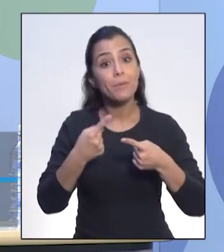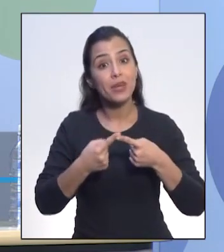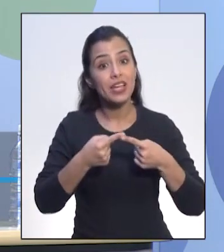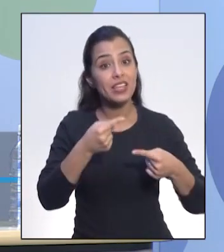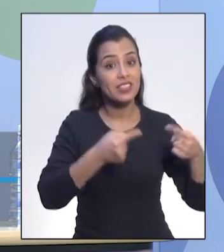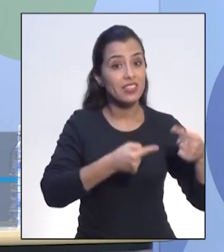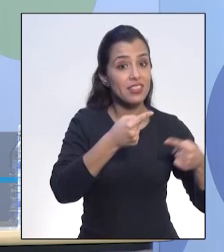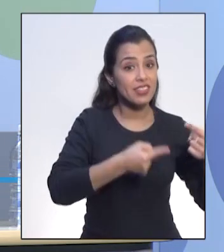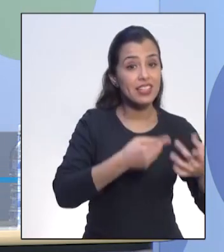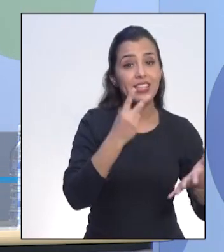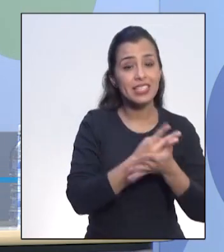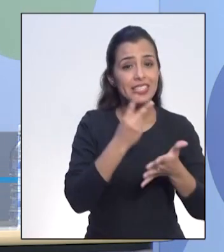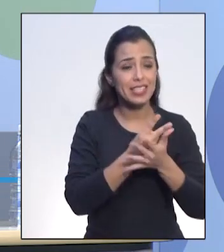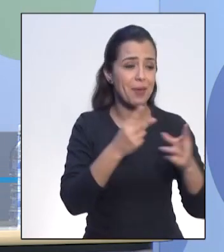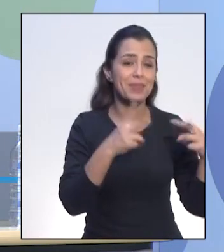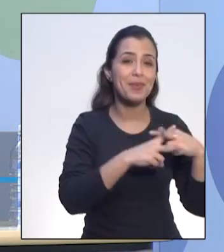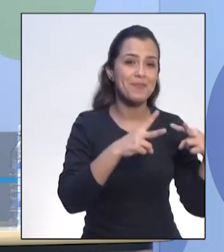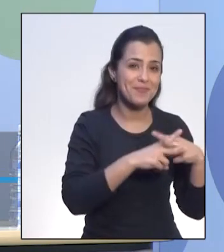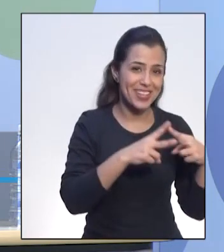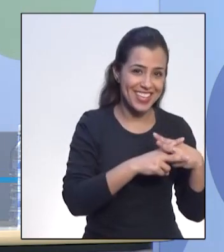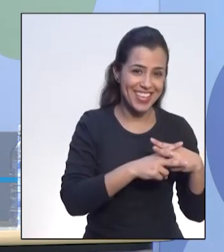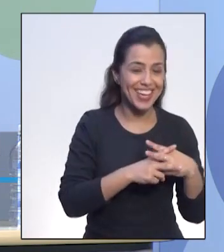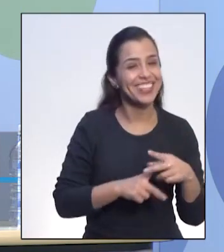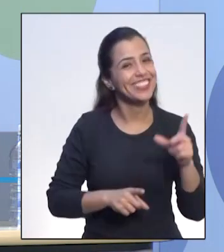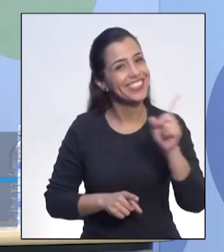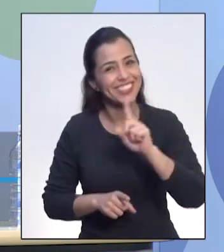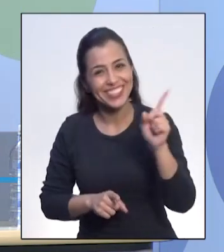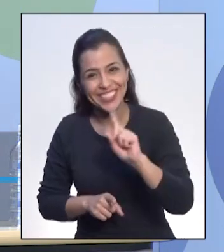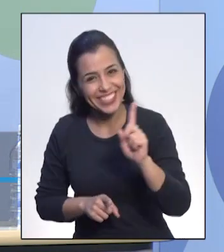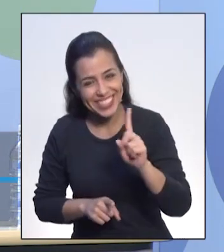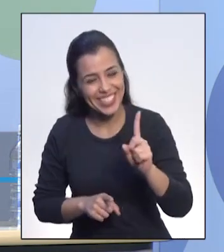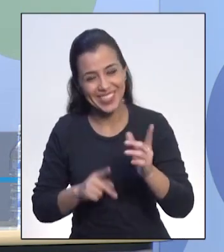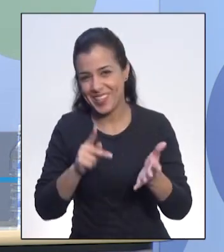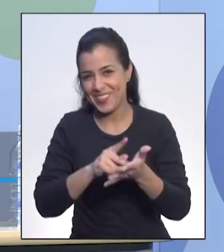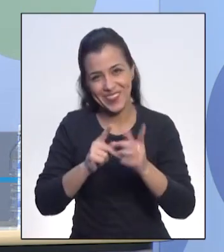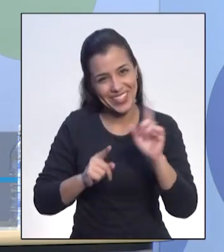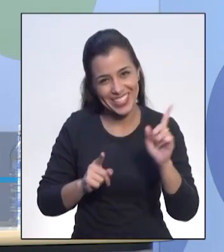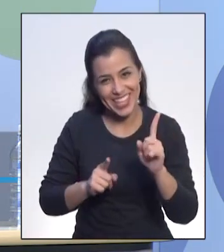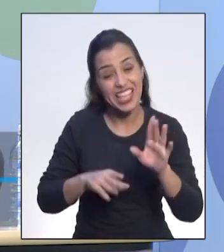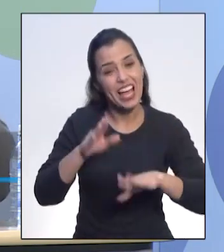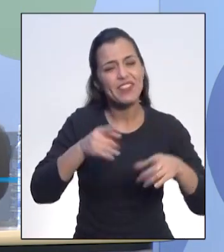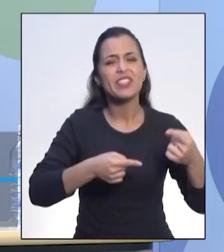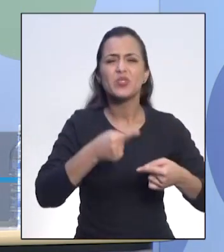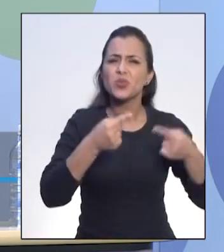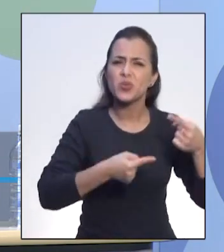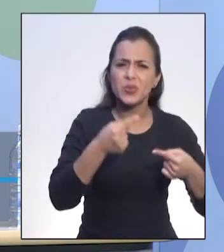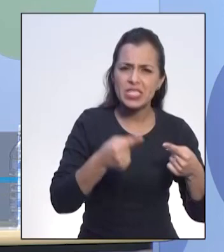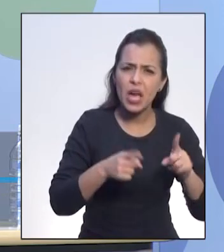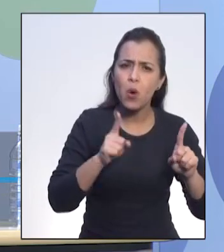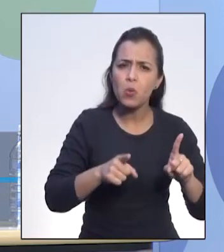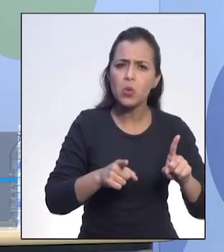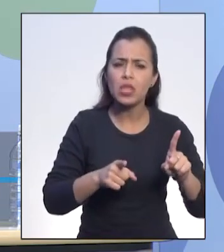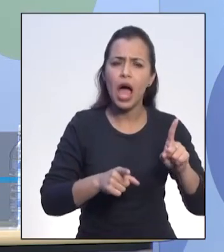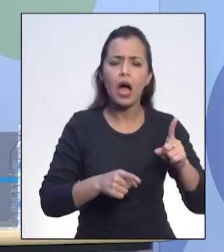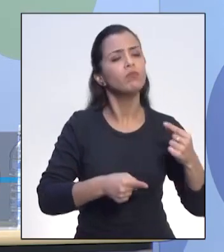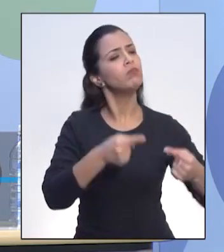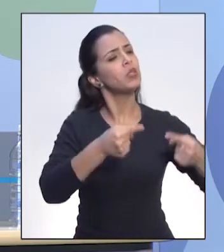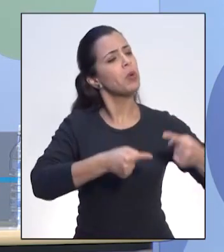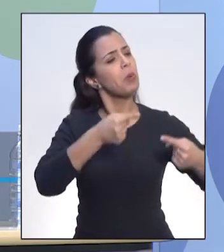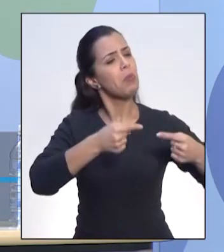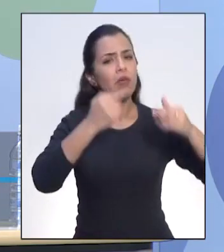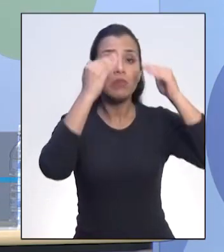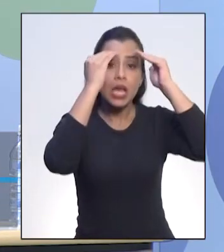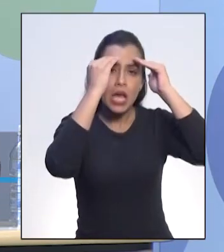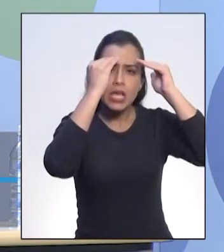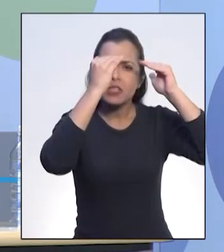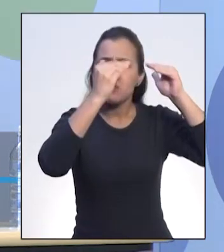é um troço que sempre acaba em briga. Isso não é verdade, Wilmer. Você pode ter discussões muito frutíferas, muito